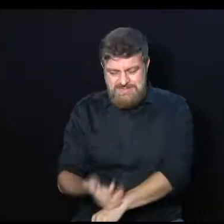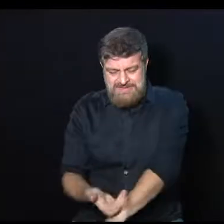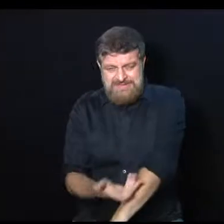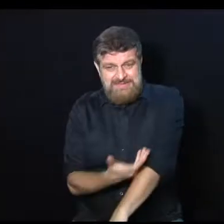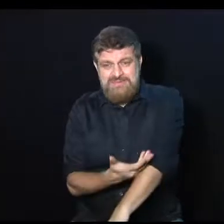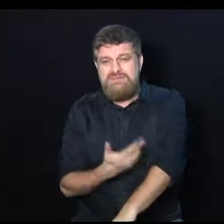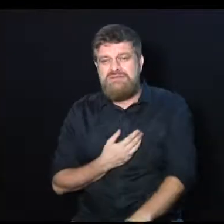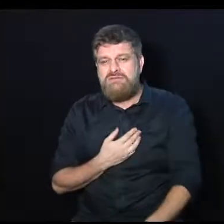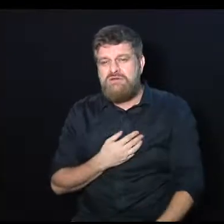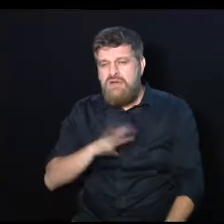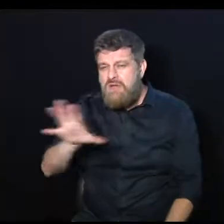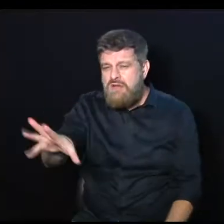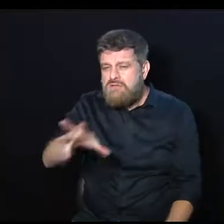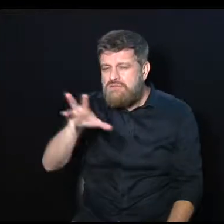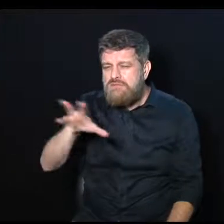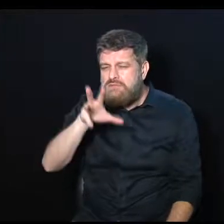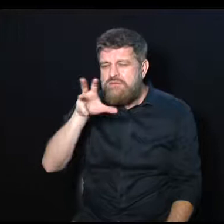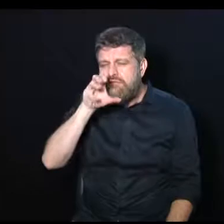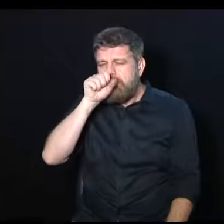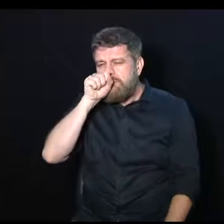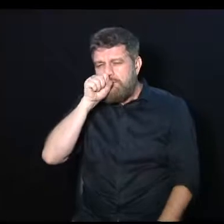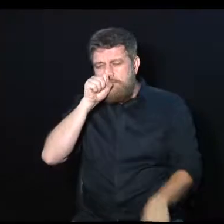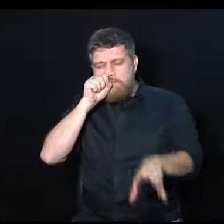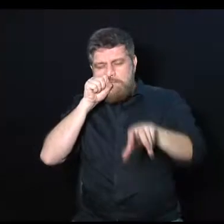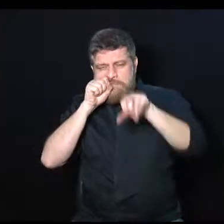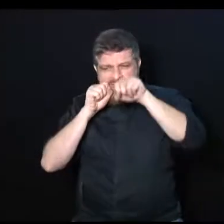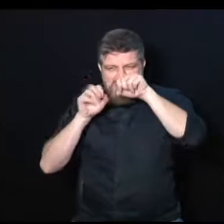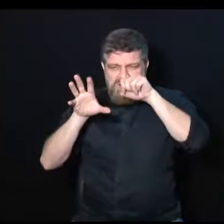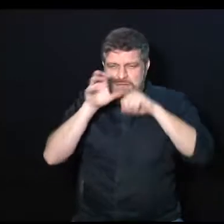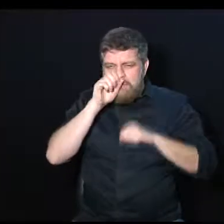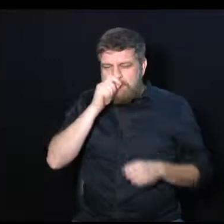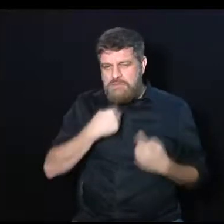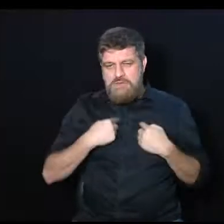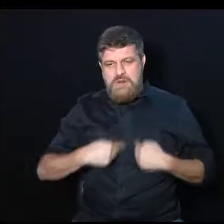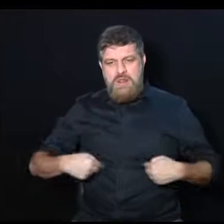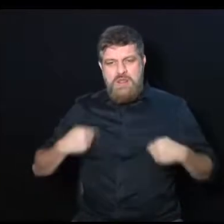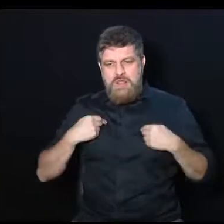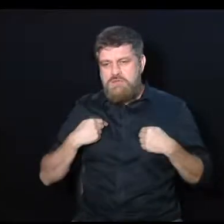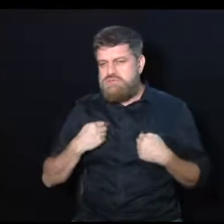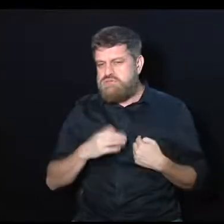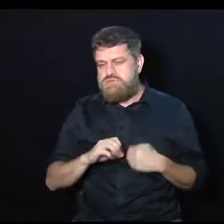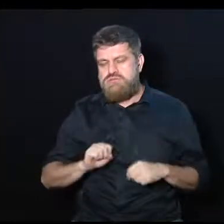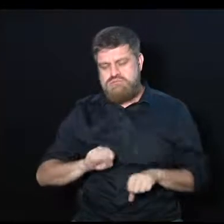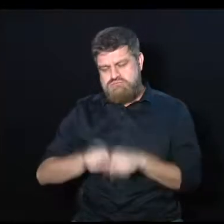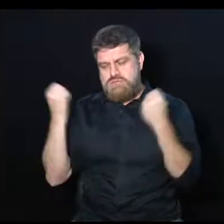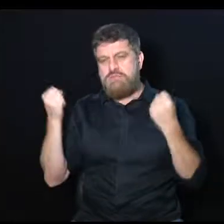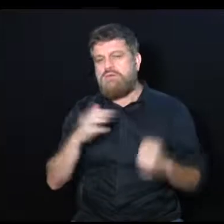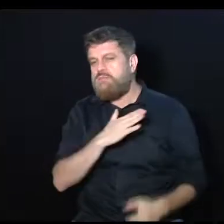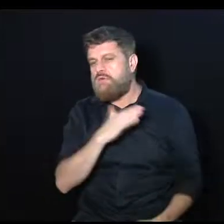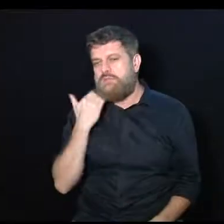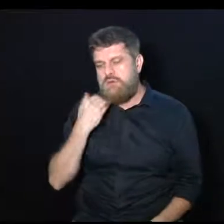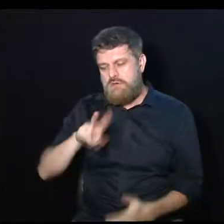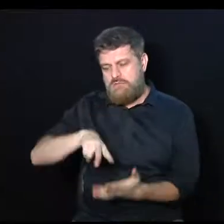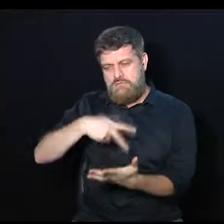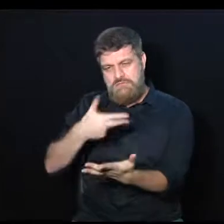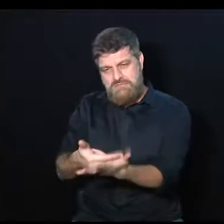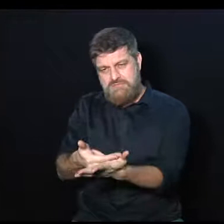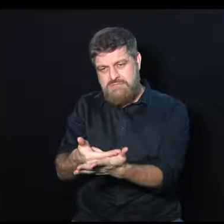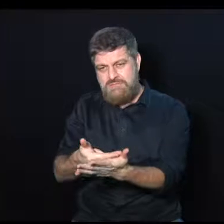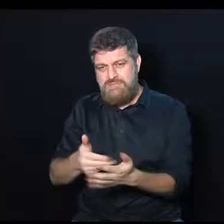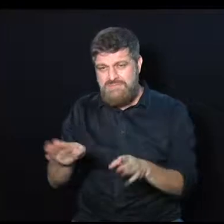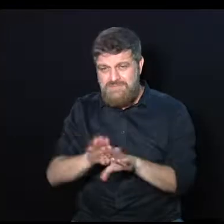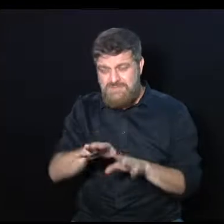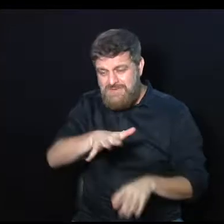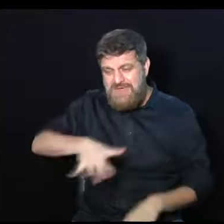foi intoxicação por monóxido de carbono e foi intoxicação por cianeto. Então, como proceder nisso? Que esquema que você tem que ter para a